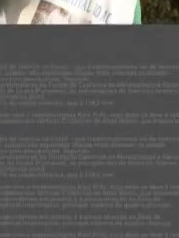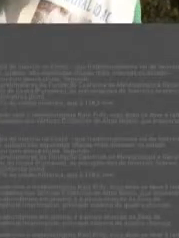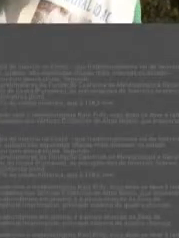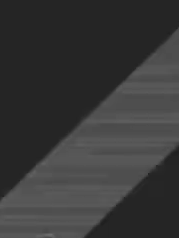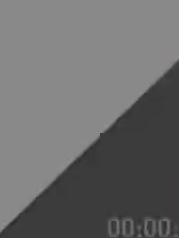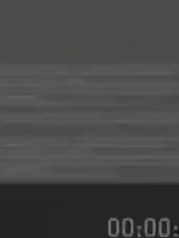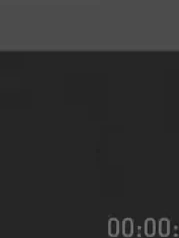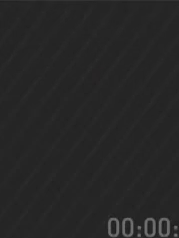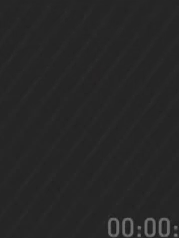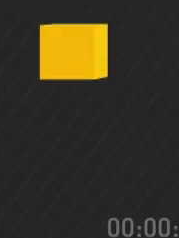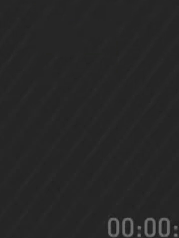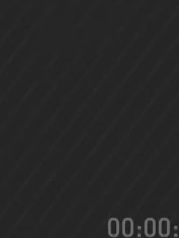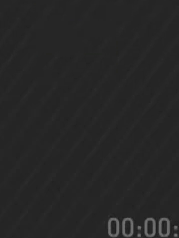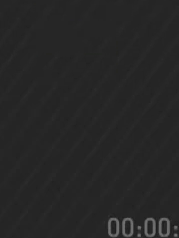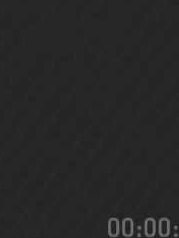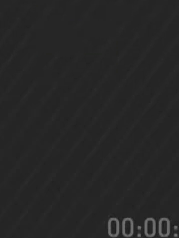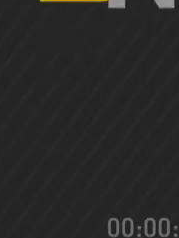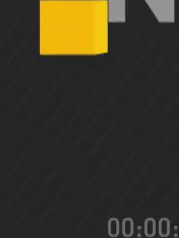ae